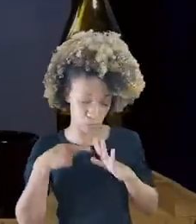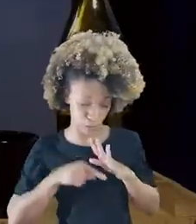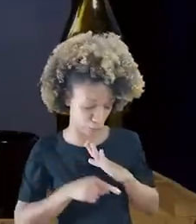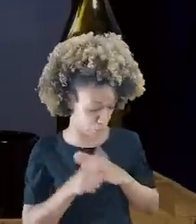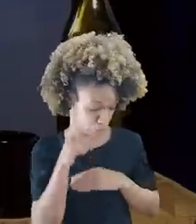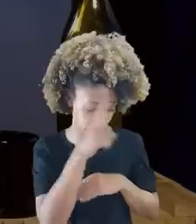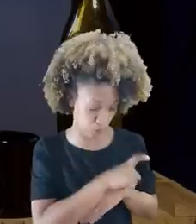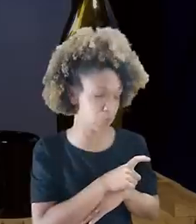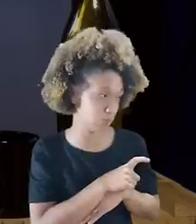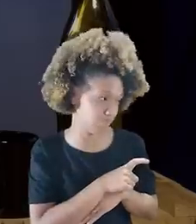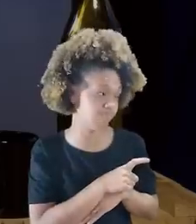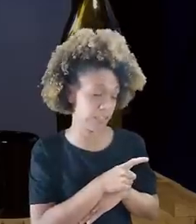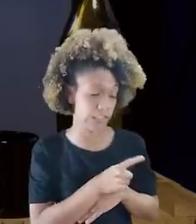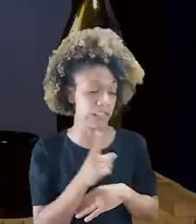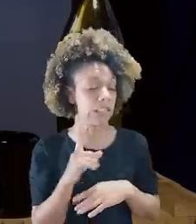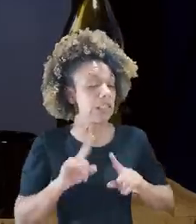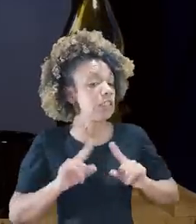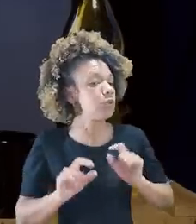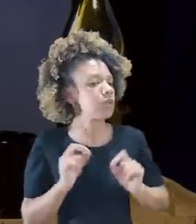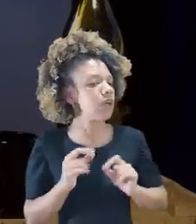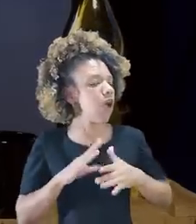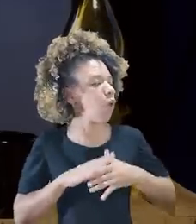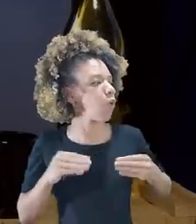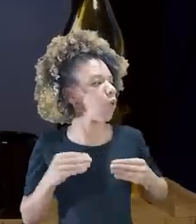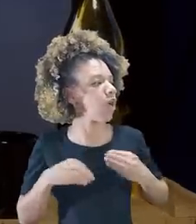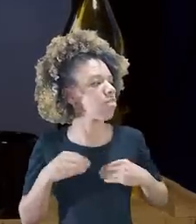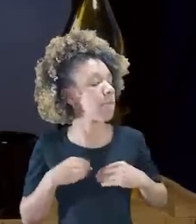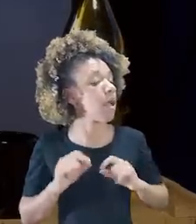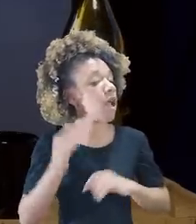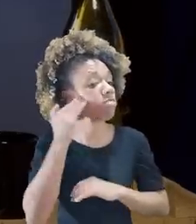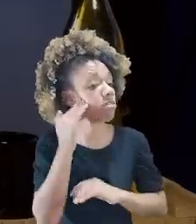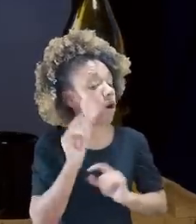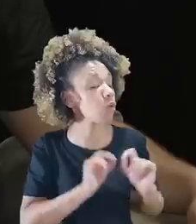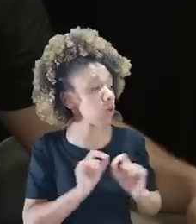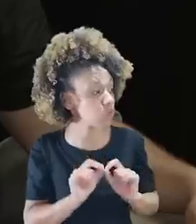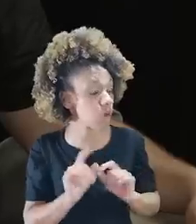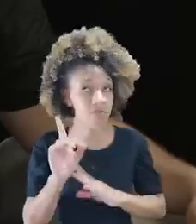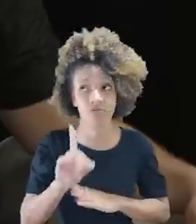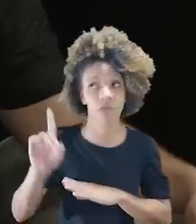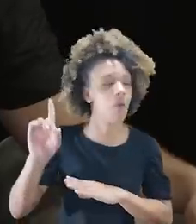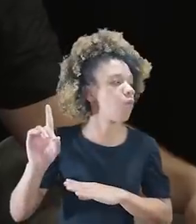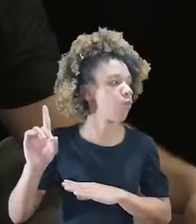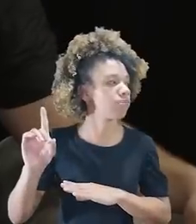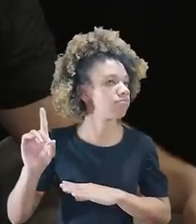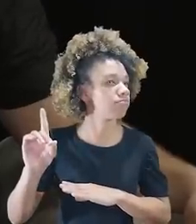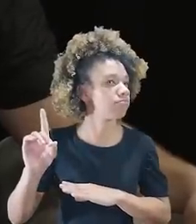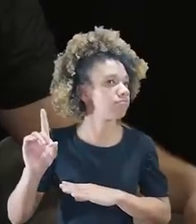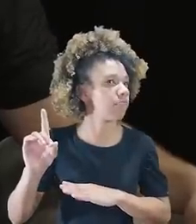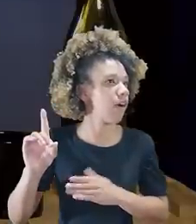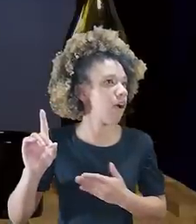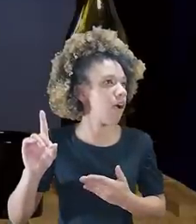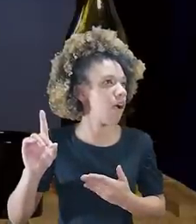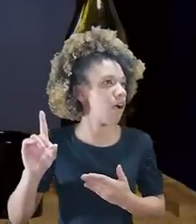outro dia Sabia quando Deus criou o mundo ele fez assim 6 da tarde noss tem essa teoria também vai ficar escuro por